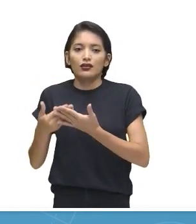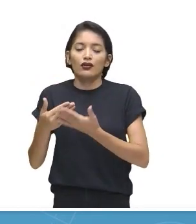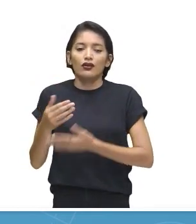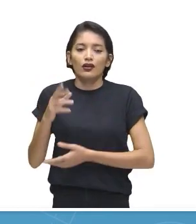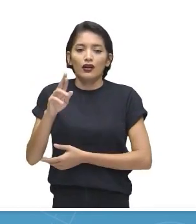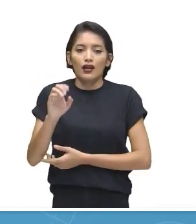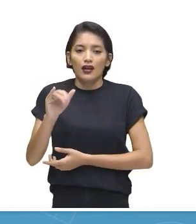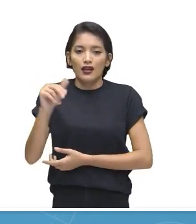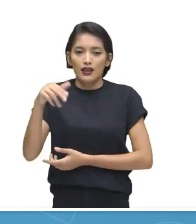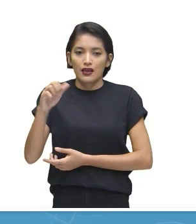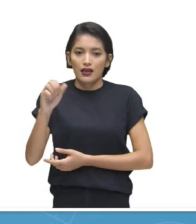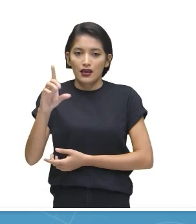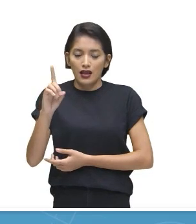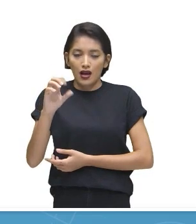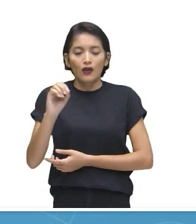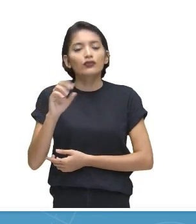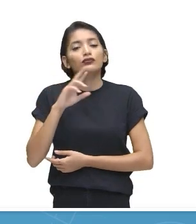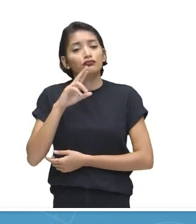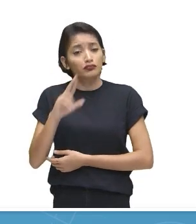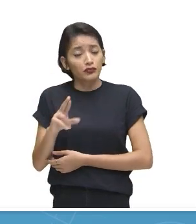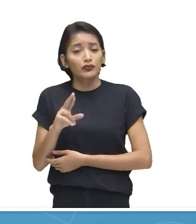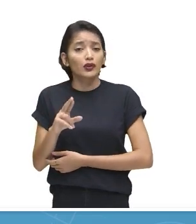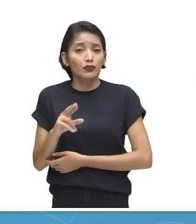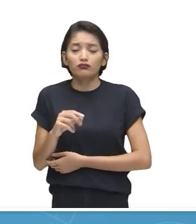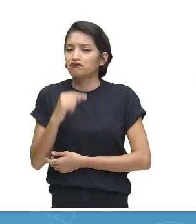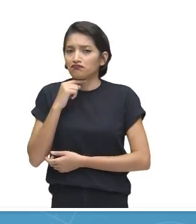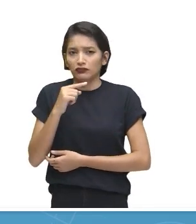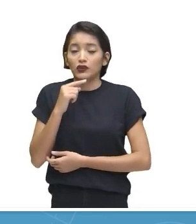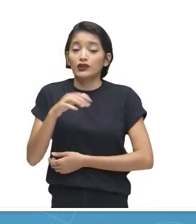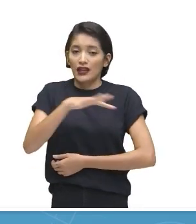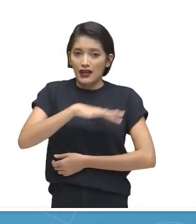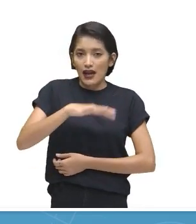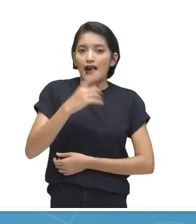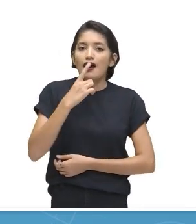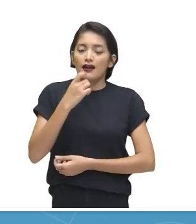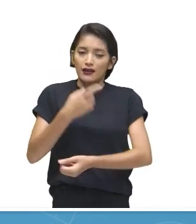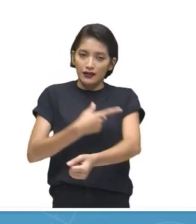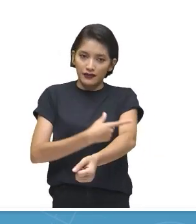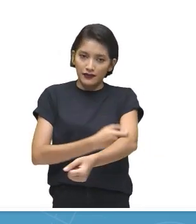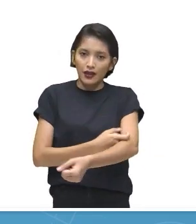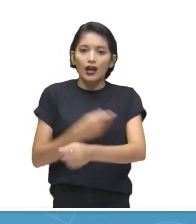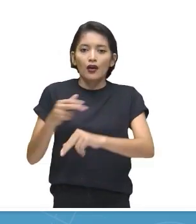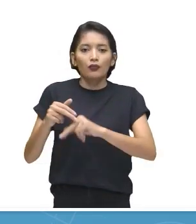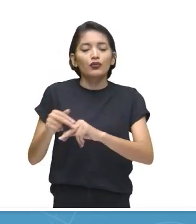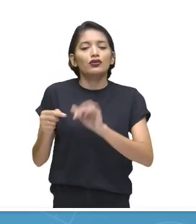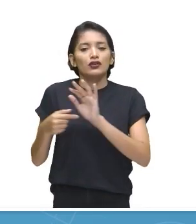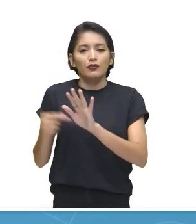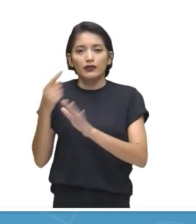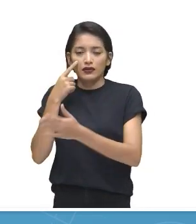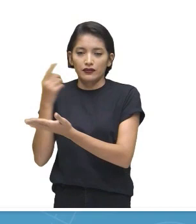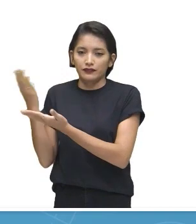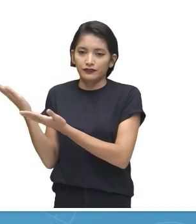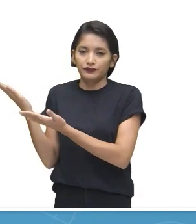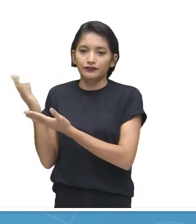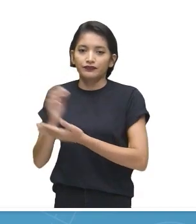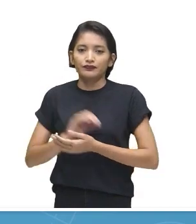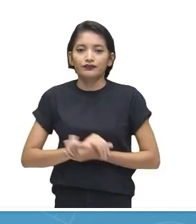Reinaldo Thompson, respondeu pra gente aí que não atingiu o vaso sanguíneo, por isso ficou desse jeito aí o pé da irmã do